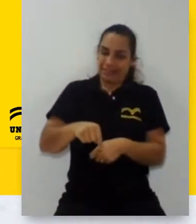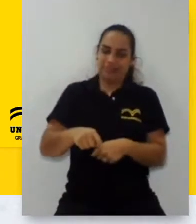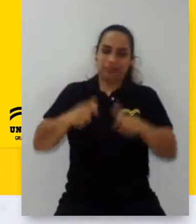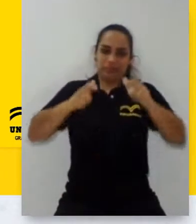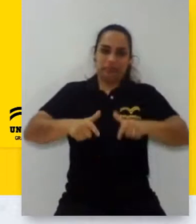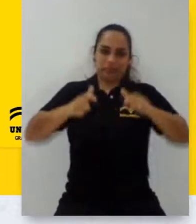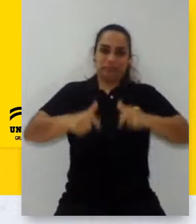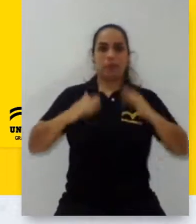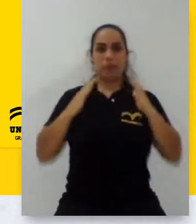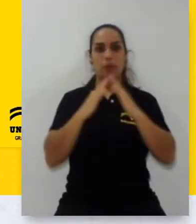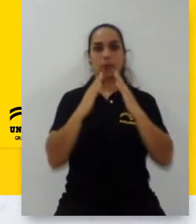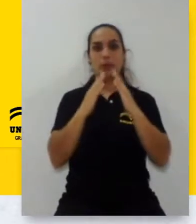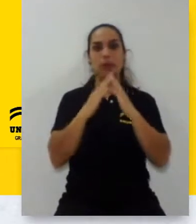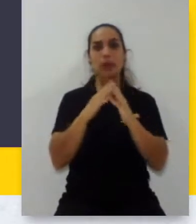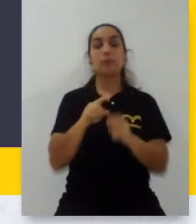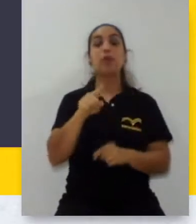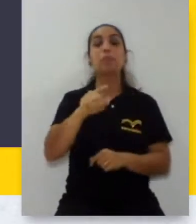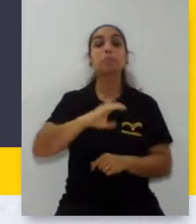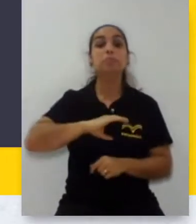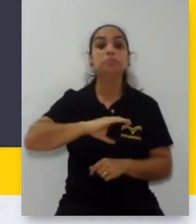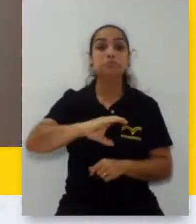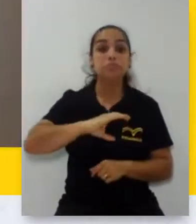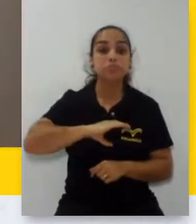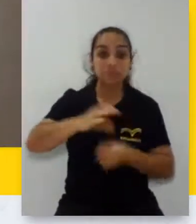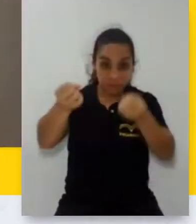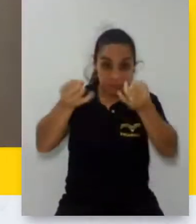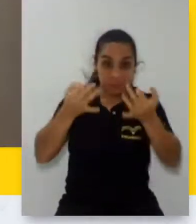quer colocar alguma coisa, por favor.